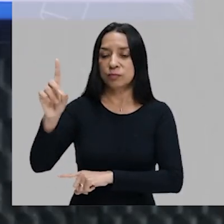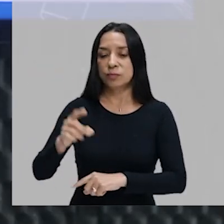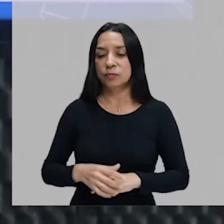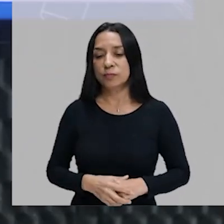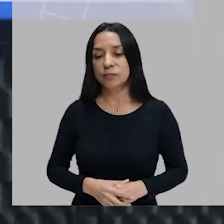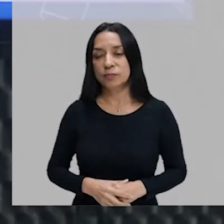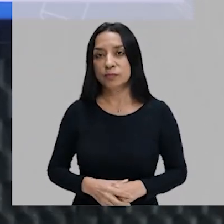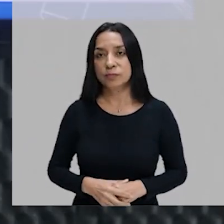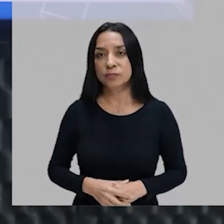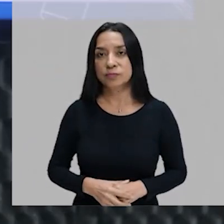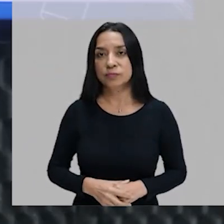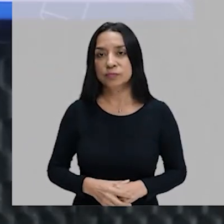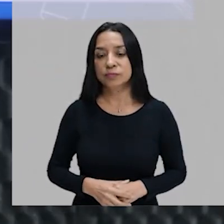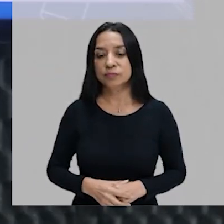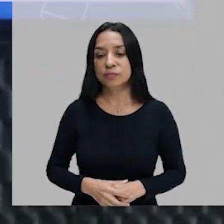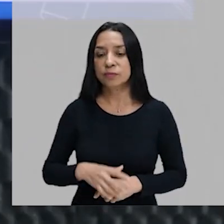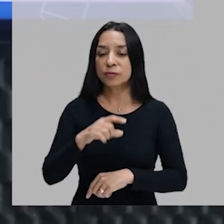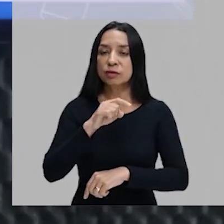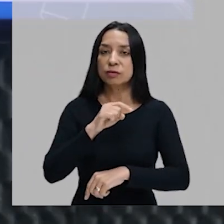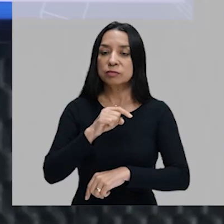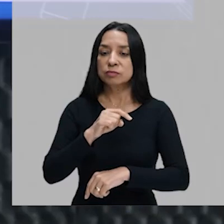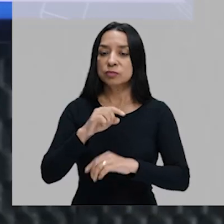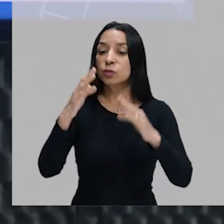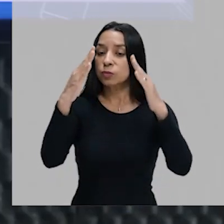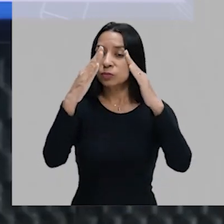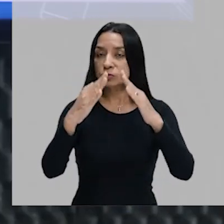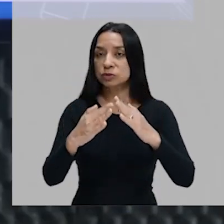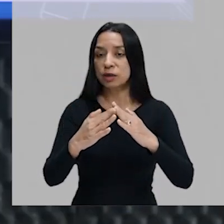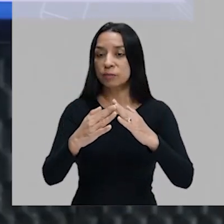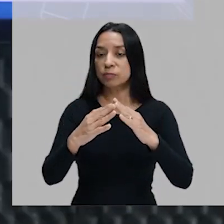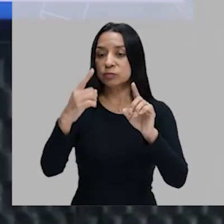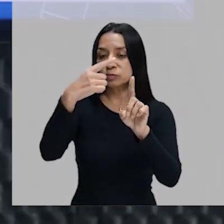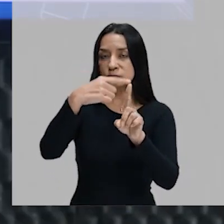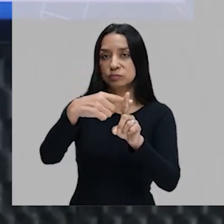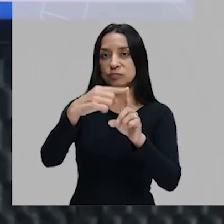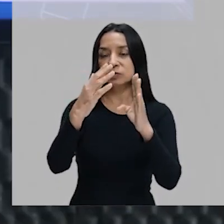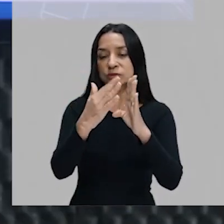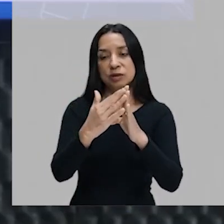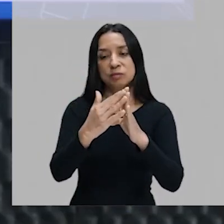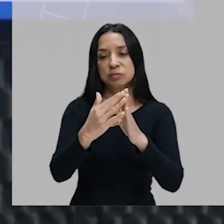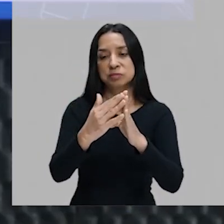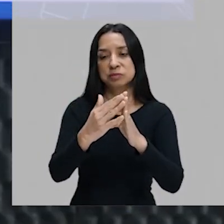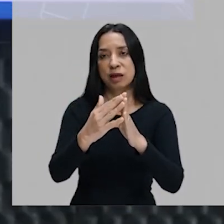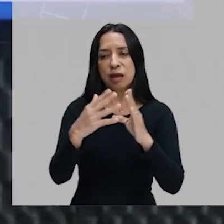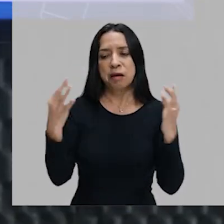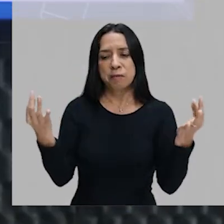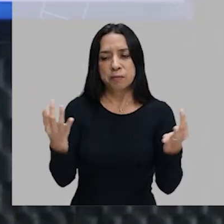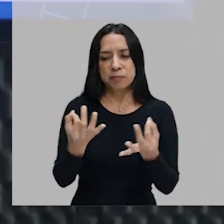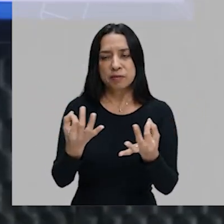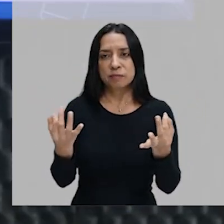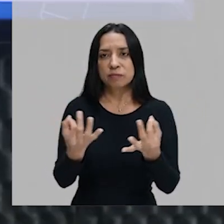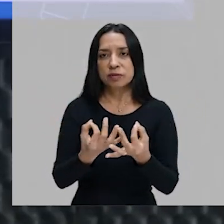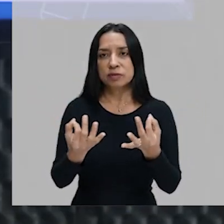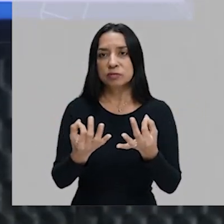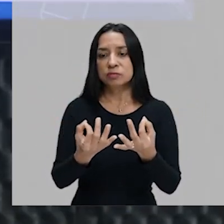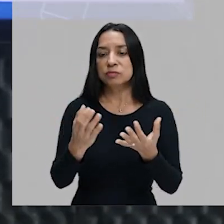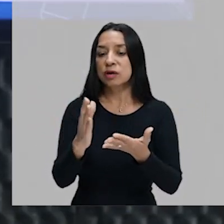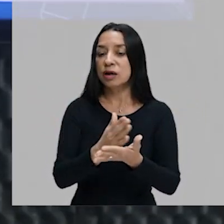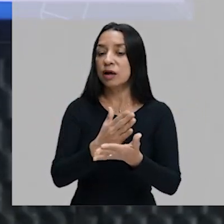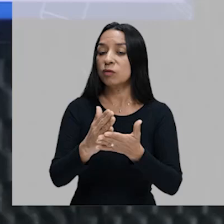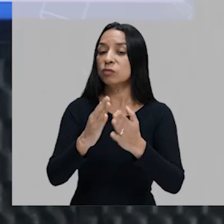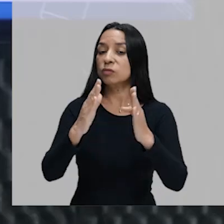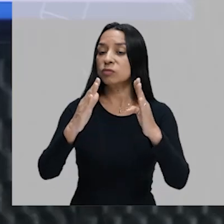um deus. Os templos, nós temos a presença de templos magníficos, inclusive monumentos